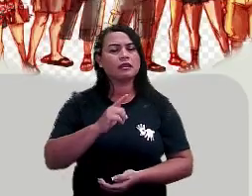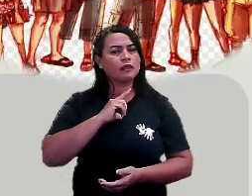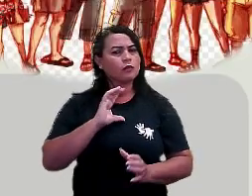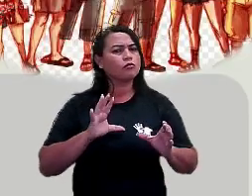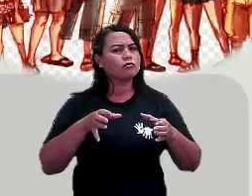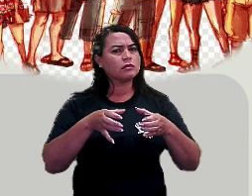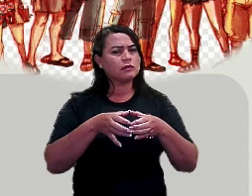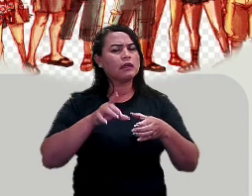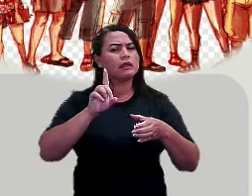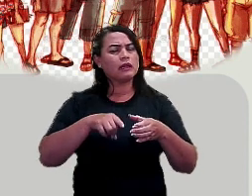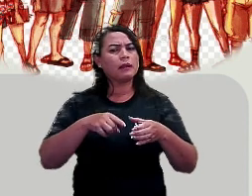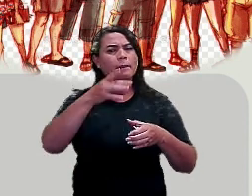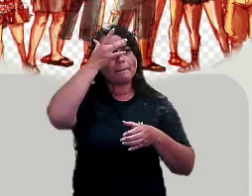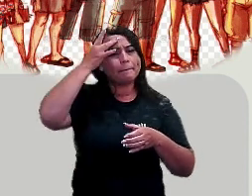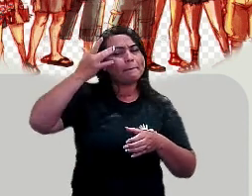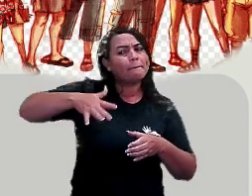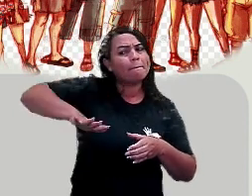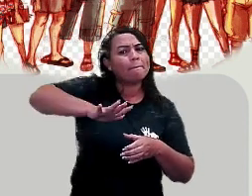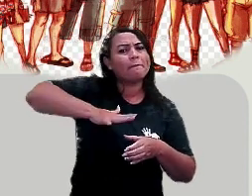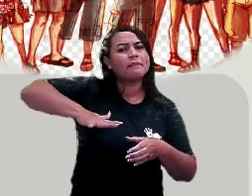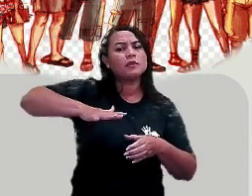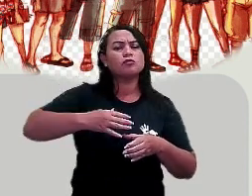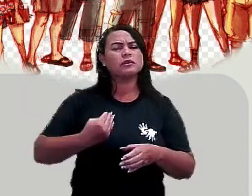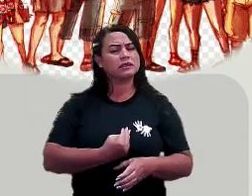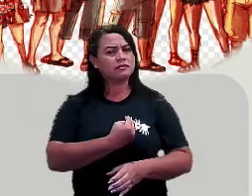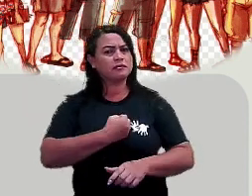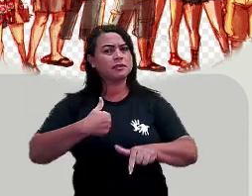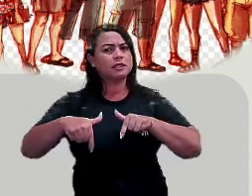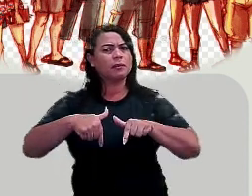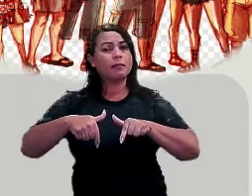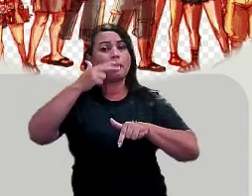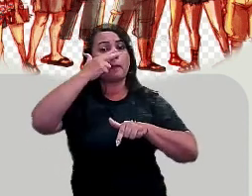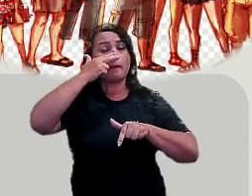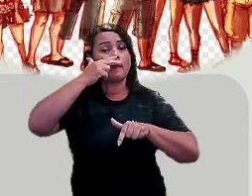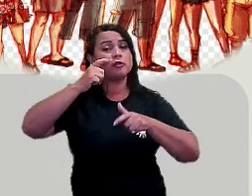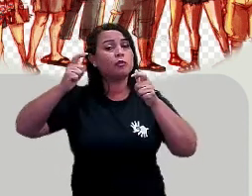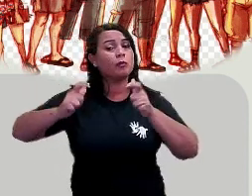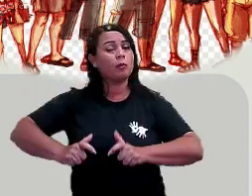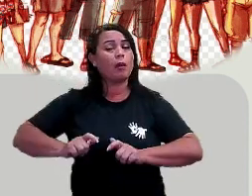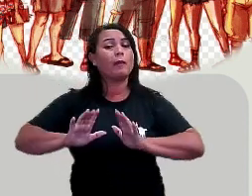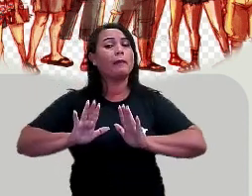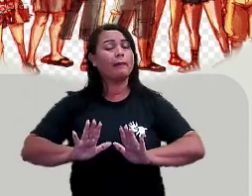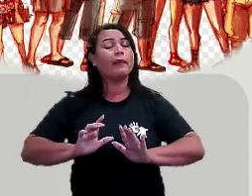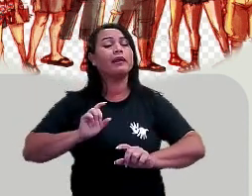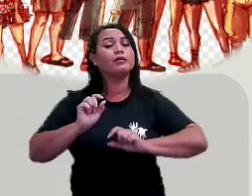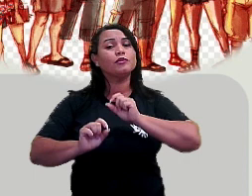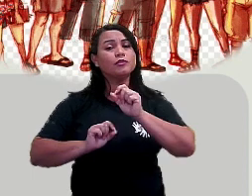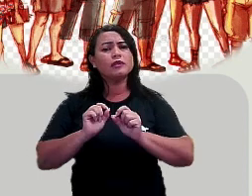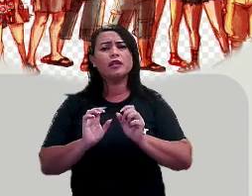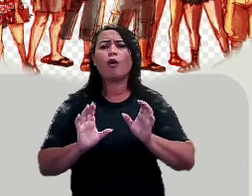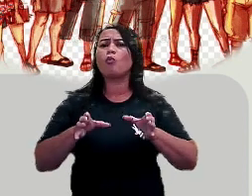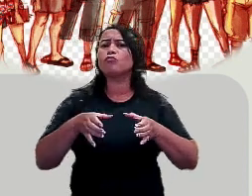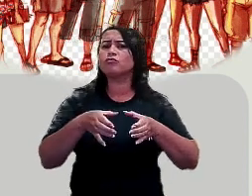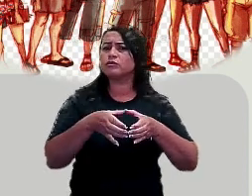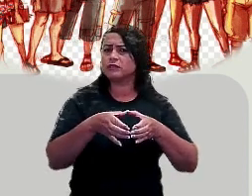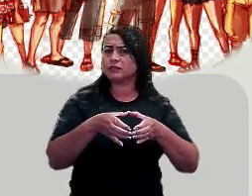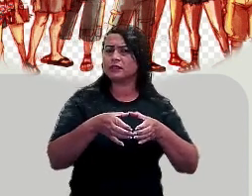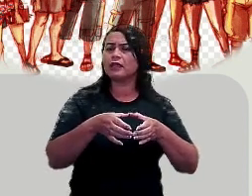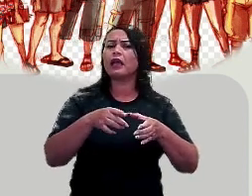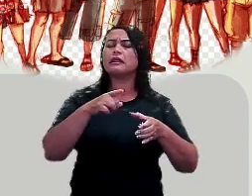Comunidade é um grupo de pessoas que vivem ou trabalham no mesmo local. Mas comunidade, nós temos o